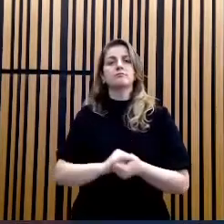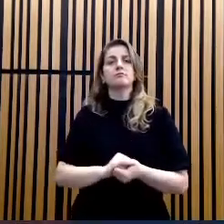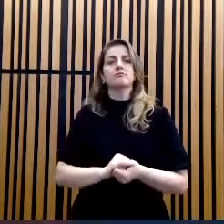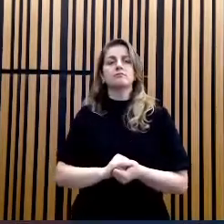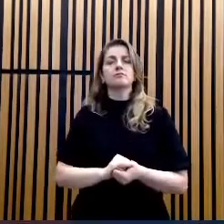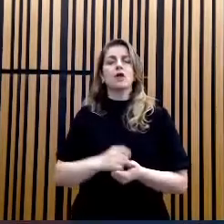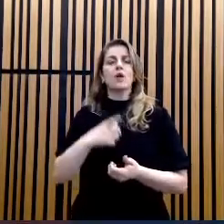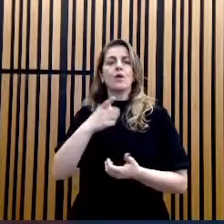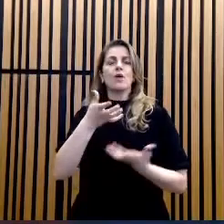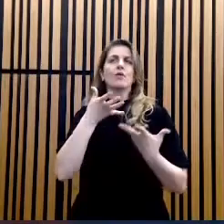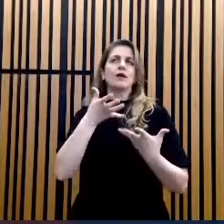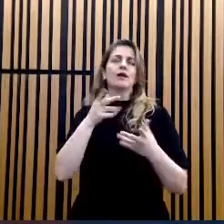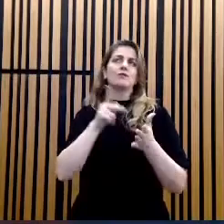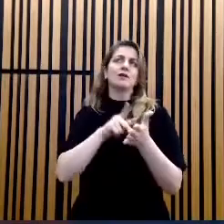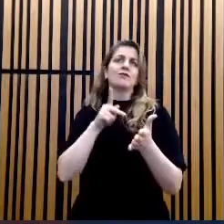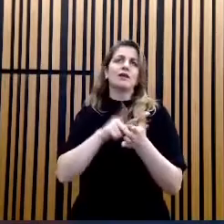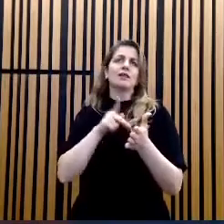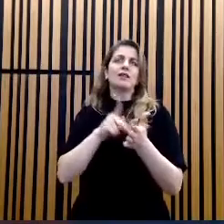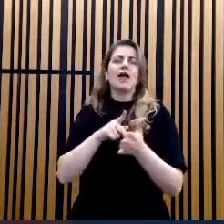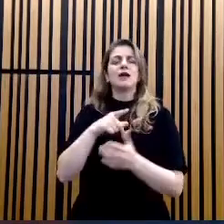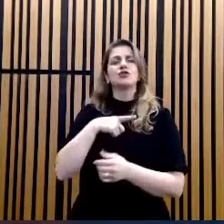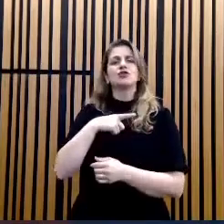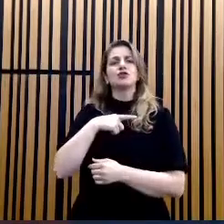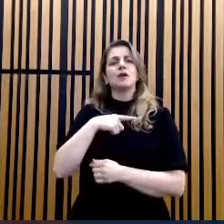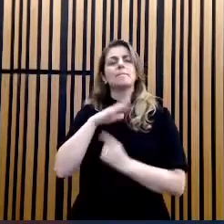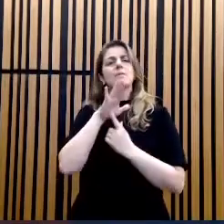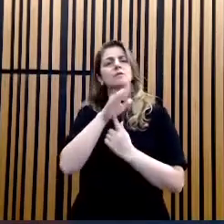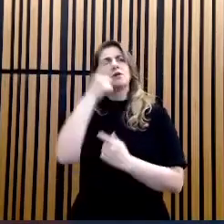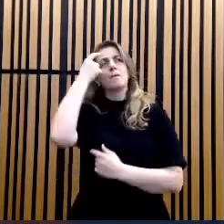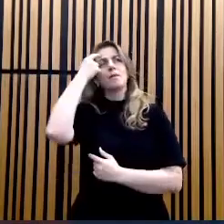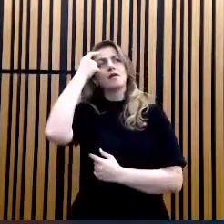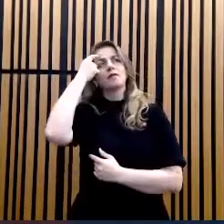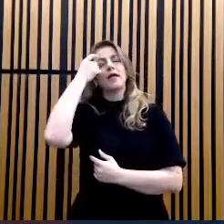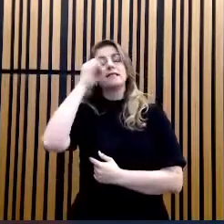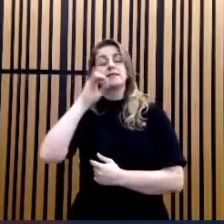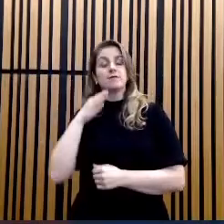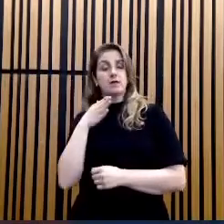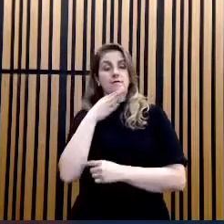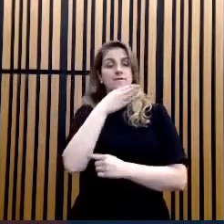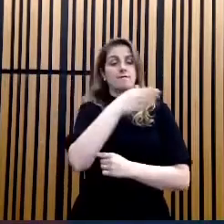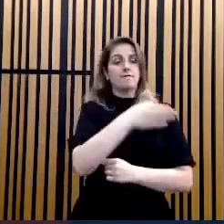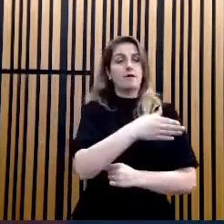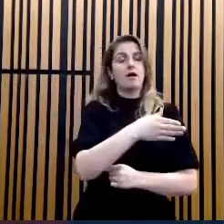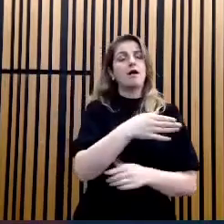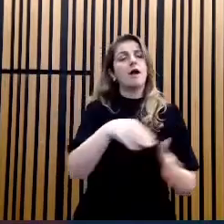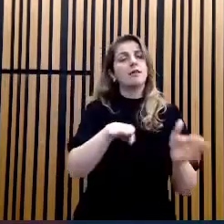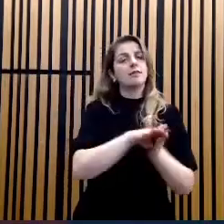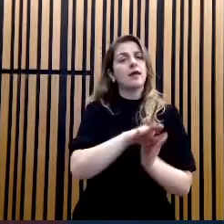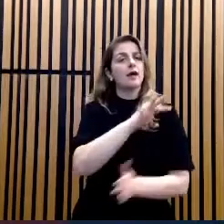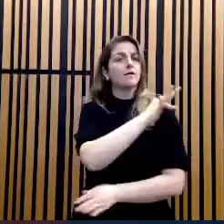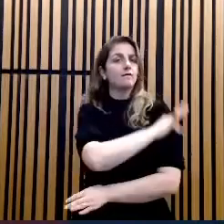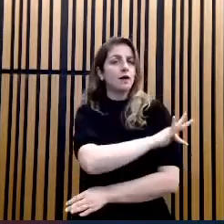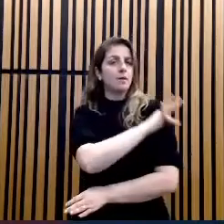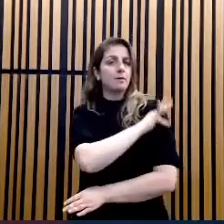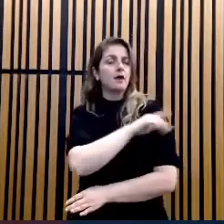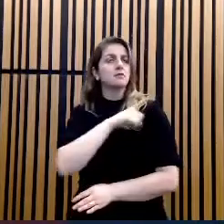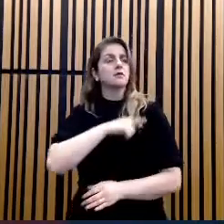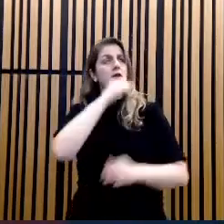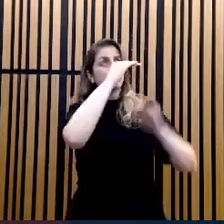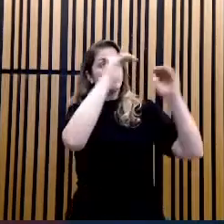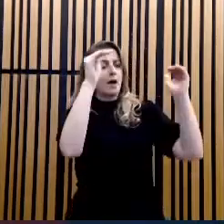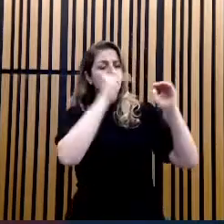um pensamento com vocês. Pensem o seguinte, se vocês chegarem na farmácia e tiver lá uma prateleira